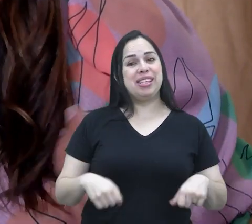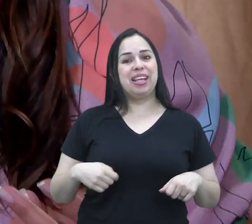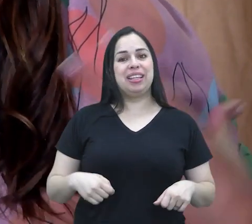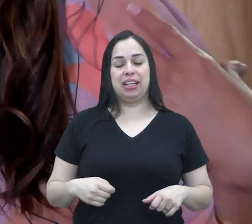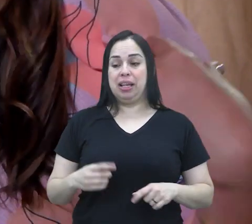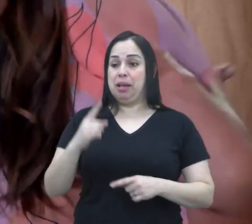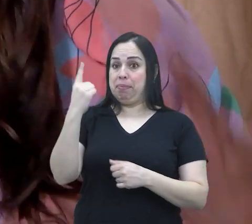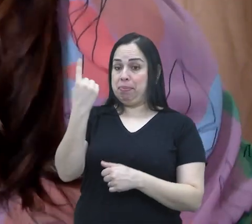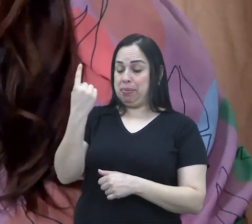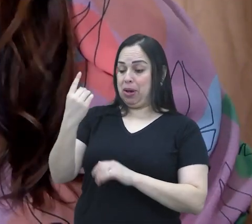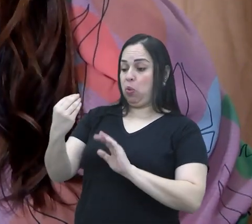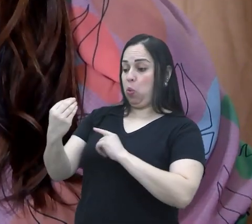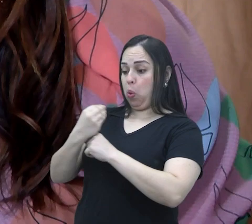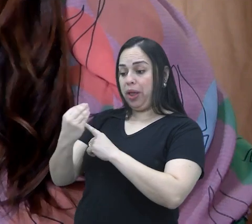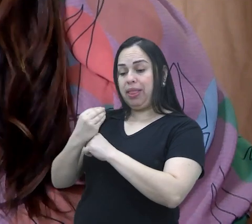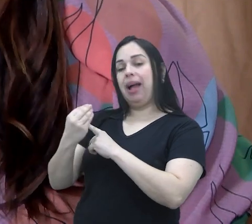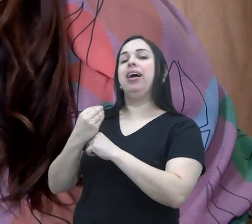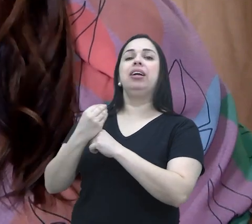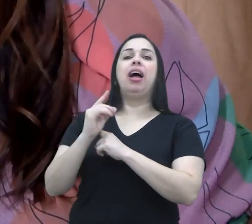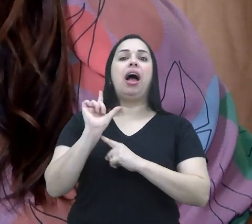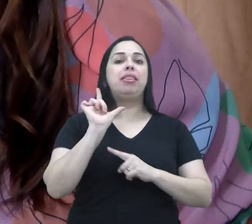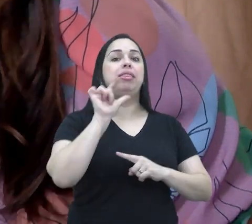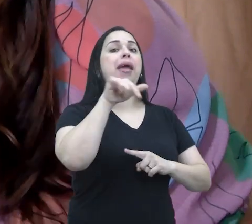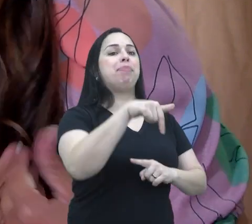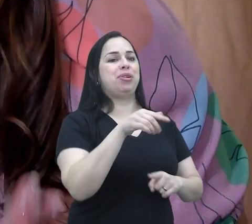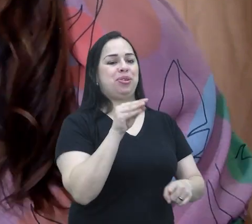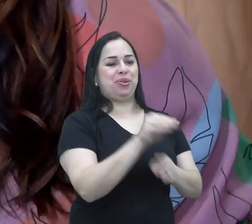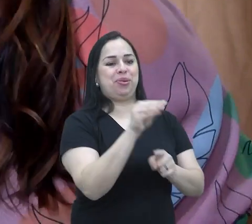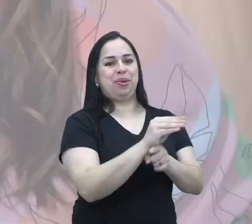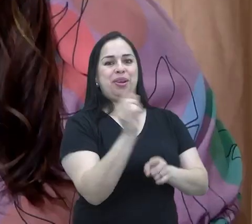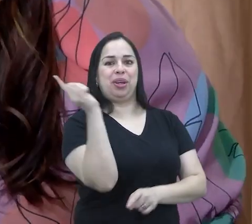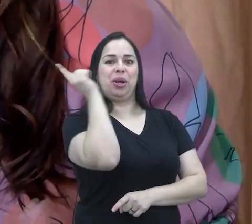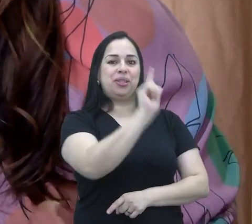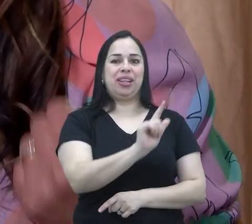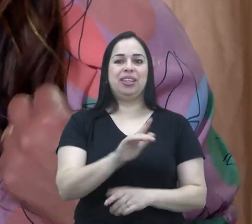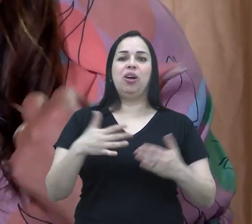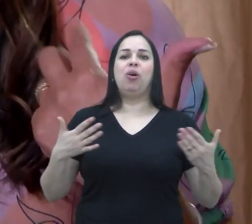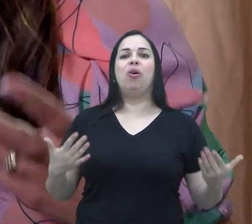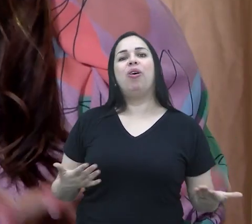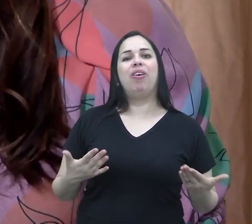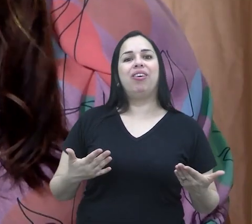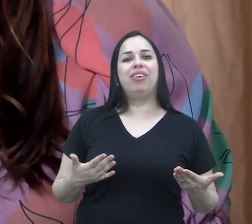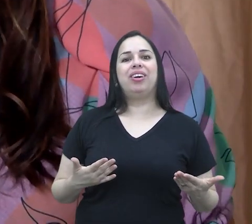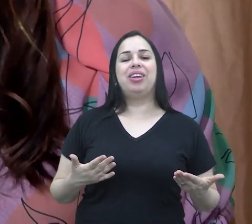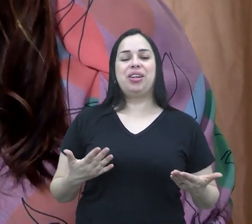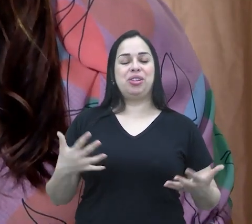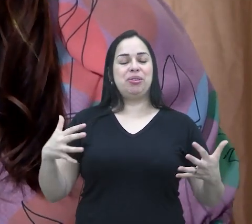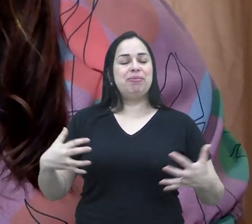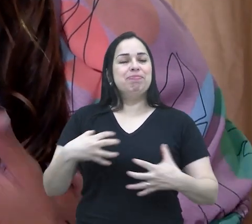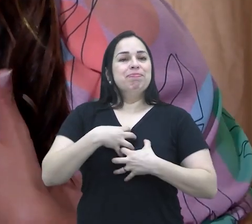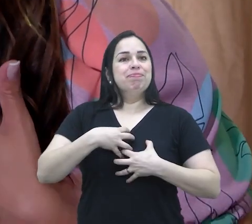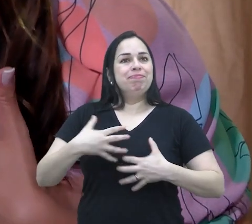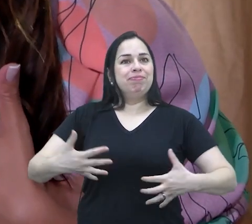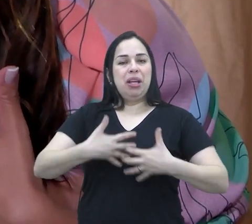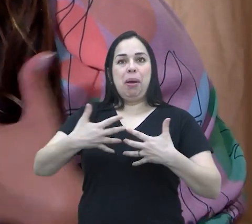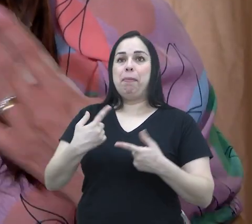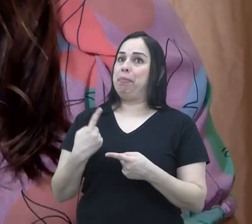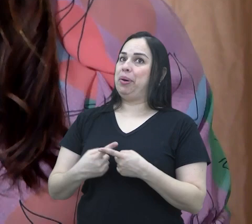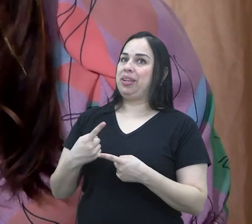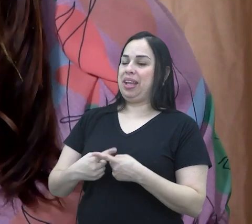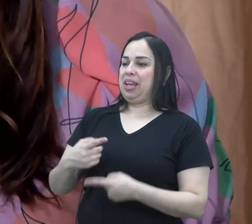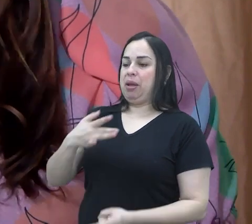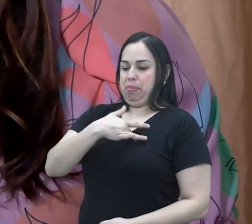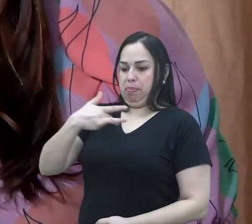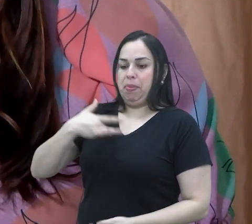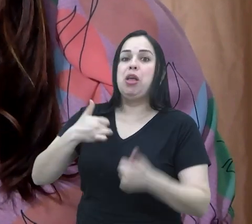precisa ser cuidada, primeiramente, para depois poder cuidar. Hoje em dia, eu falo que eu tenho motivação a mais, né? Além de mim, eu tenho que